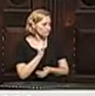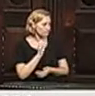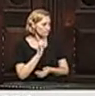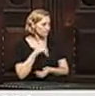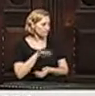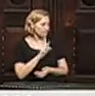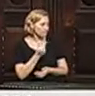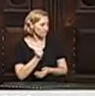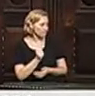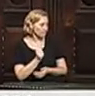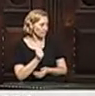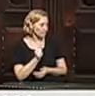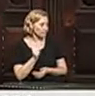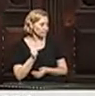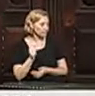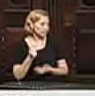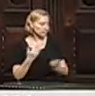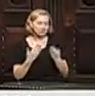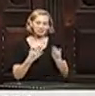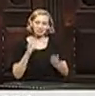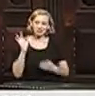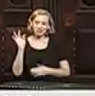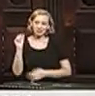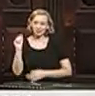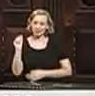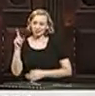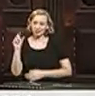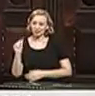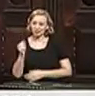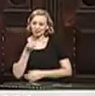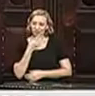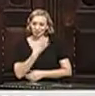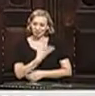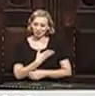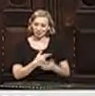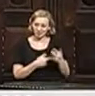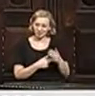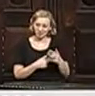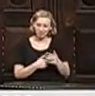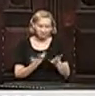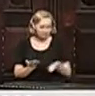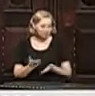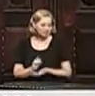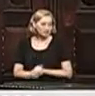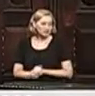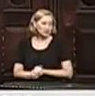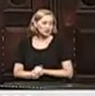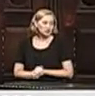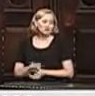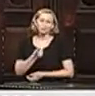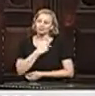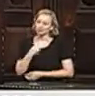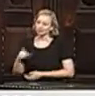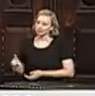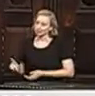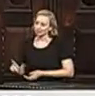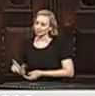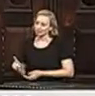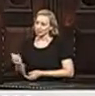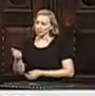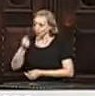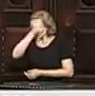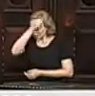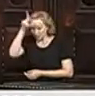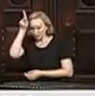Dito isso, é que o prefeito da cidade, Marcelo Crivella, fez aprovar na Câmara